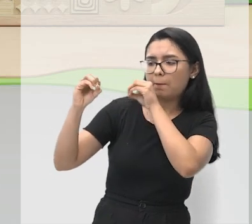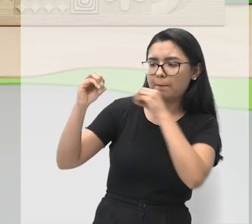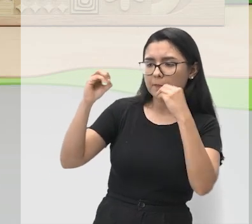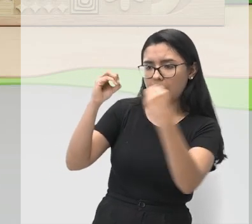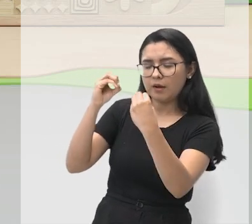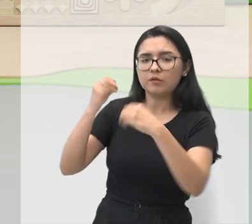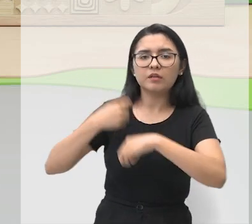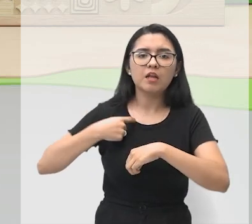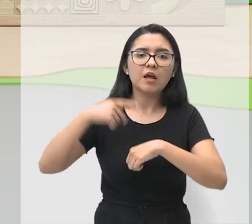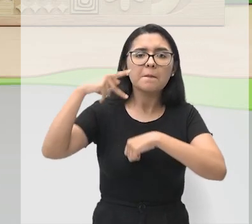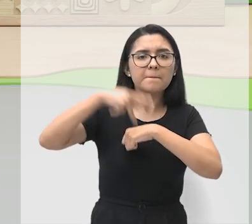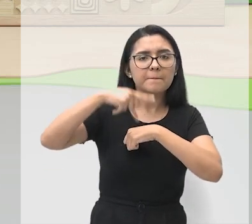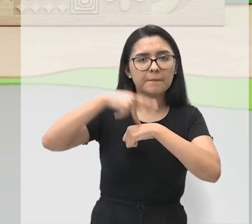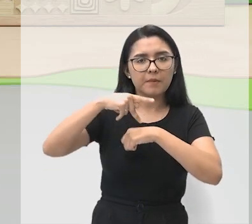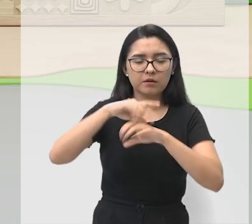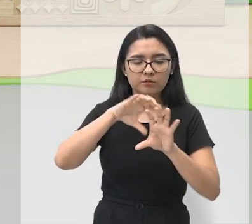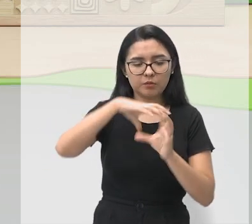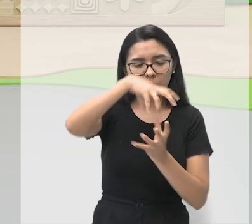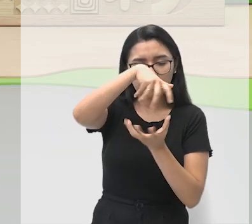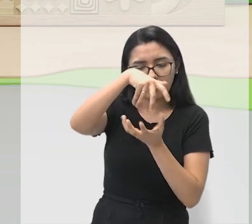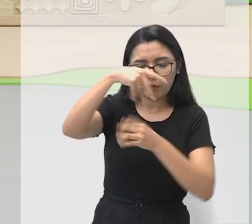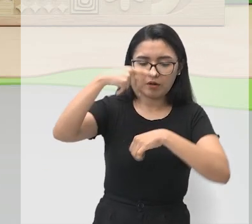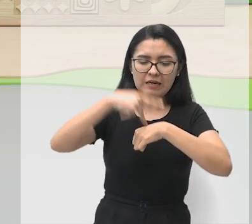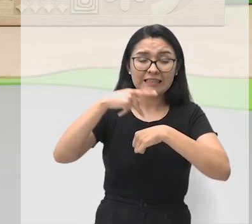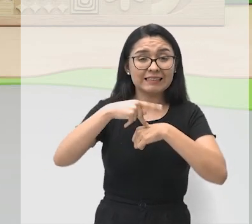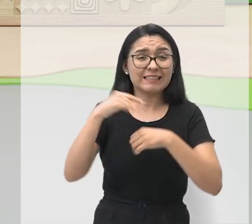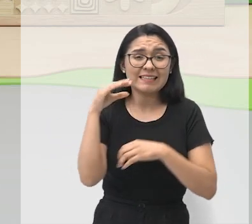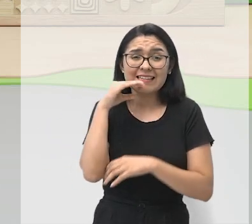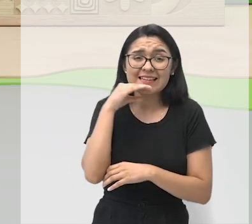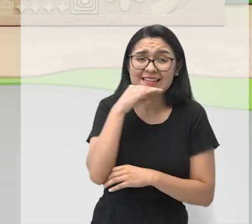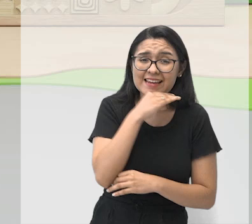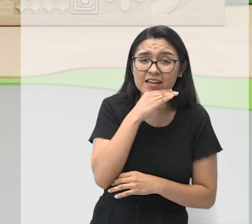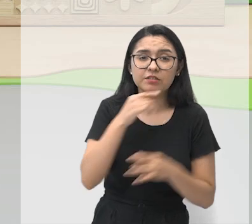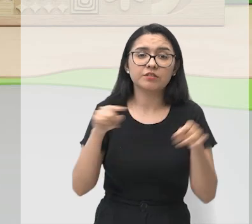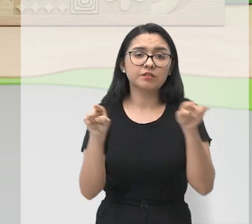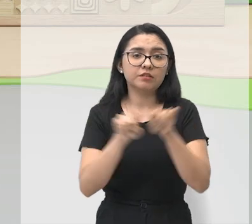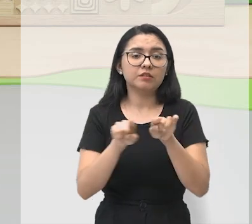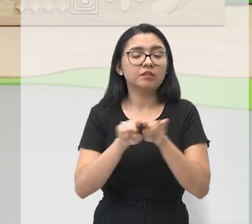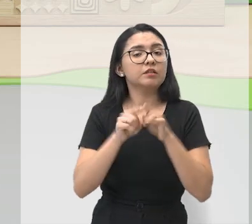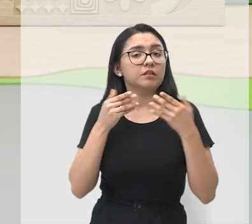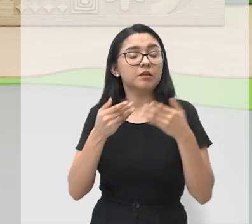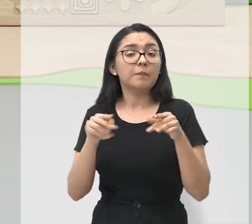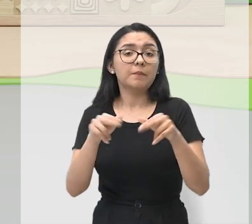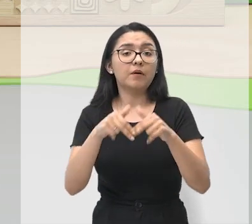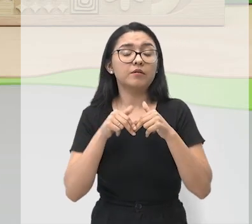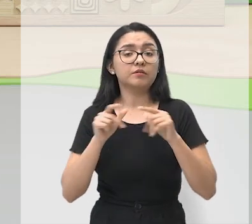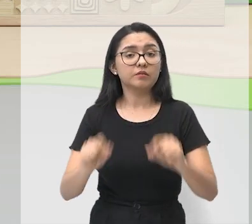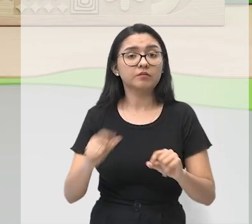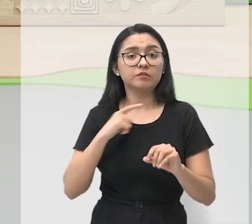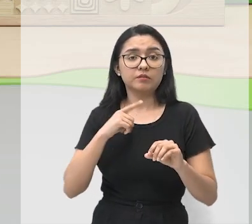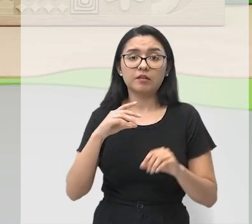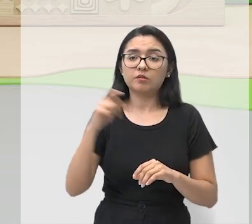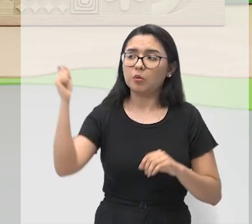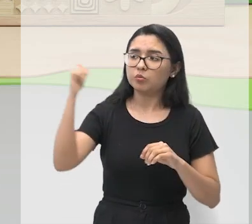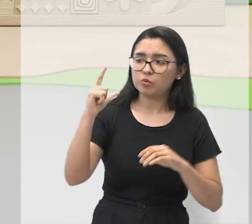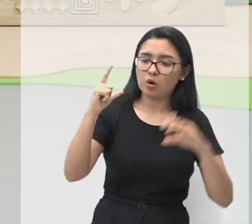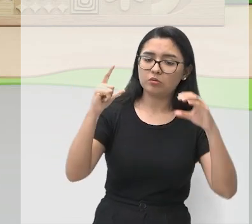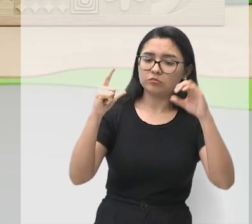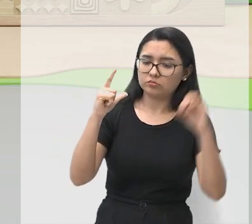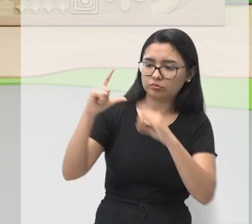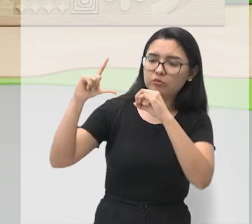rochosos, né? Extremamente quente, e por essa proximidade, os